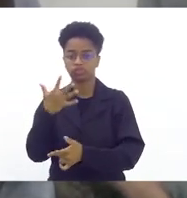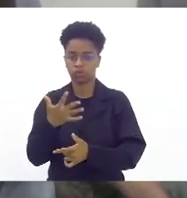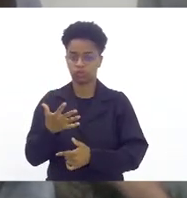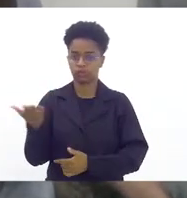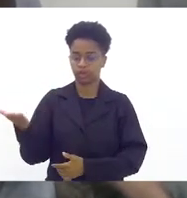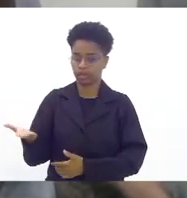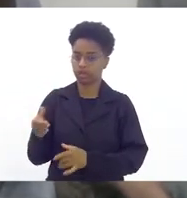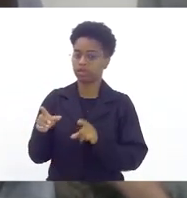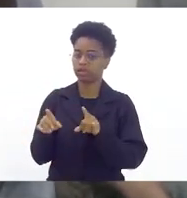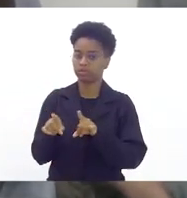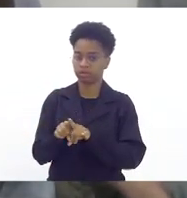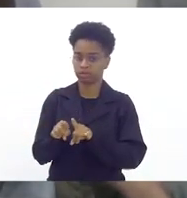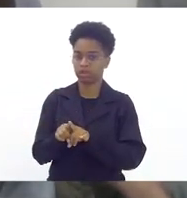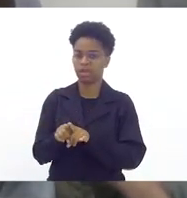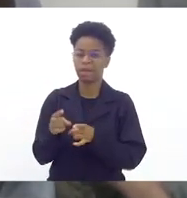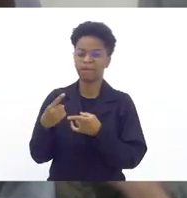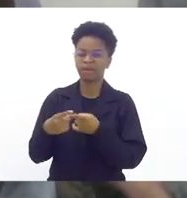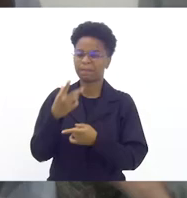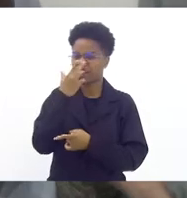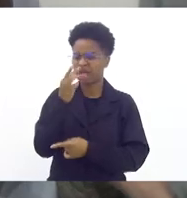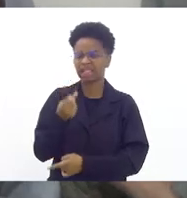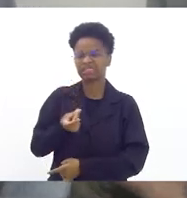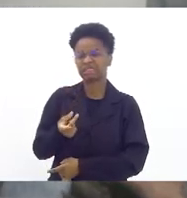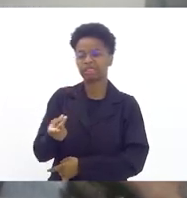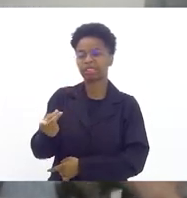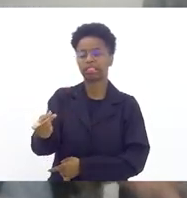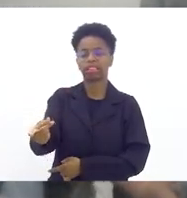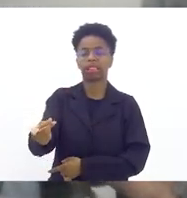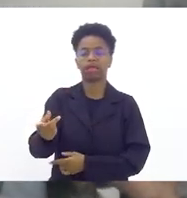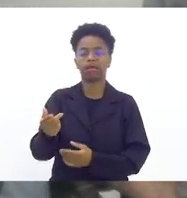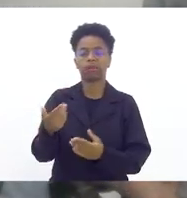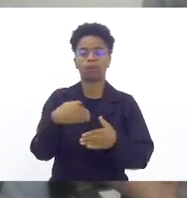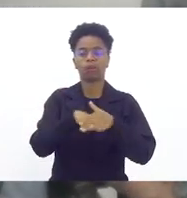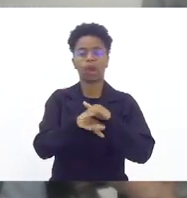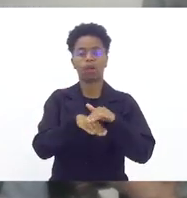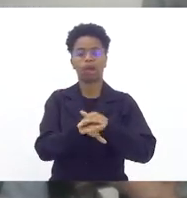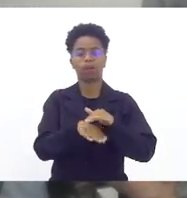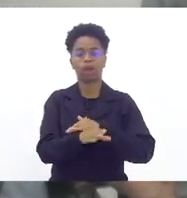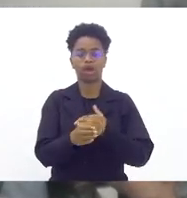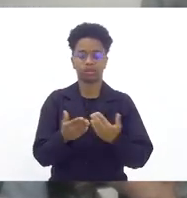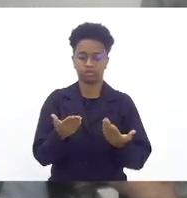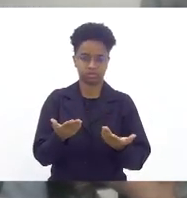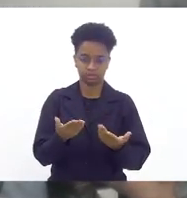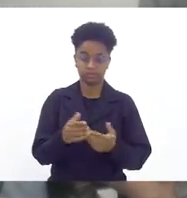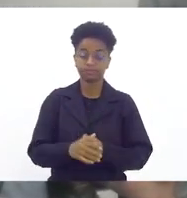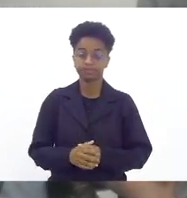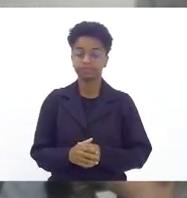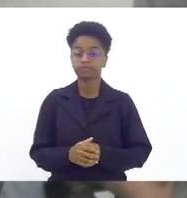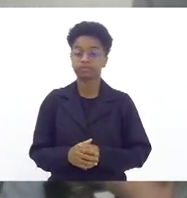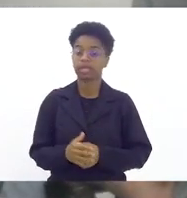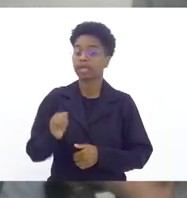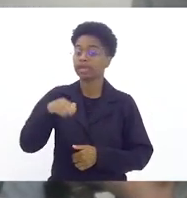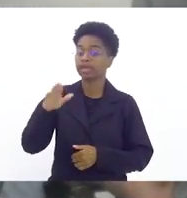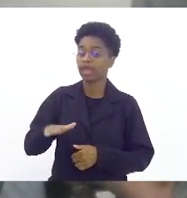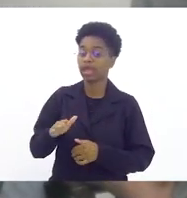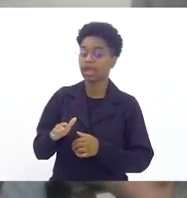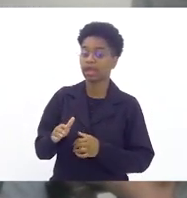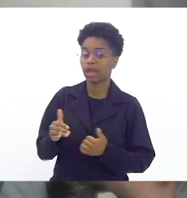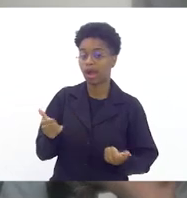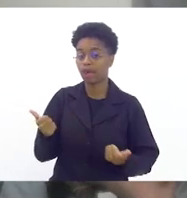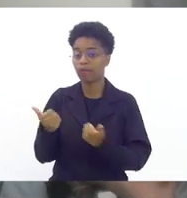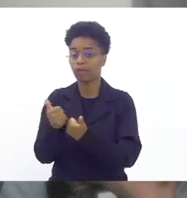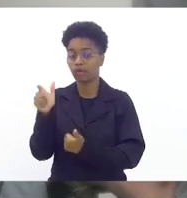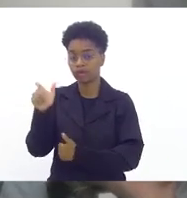eternamente dormindo nas gavetas dos burocrata de plantão. E quem cuidou diretamente da família do